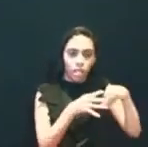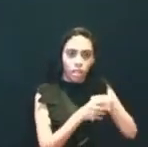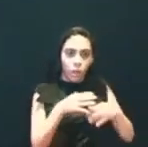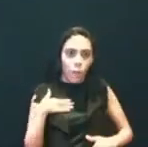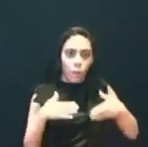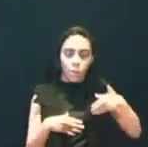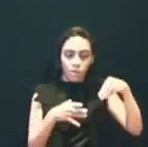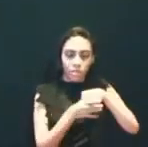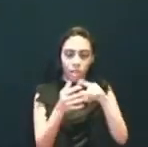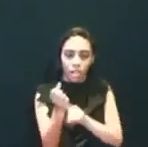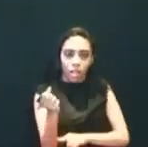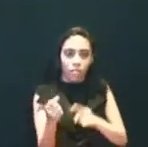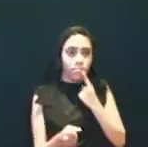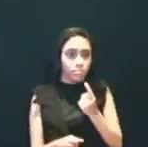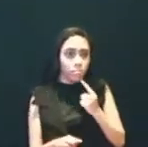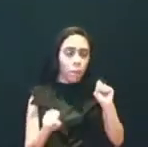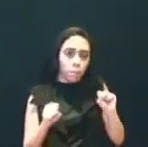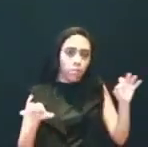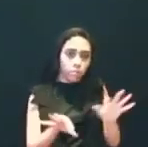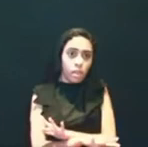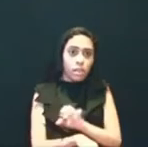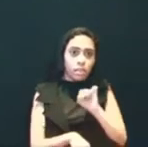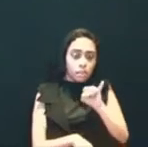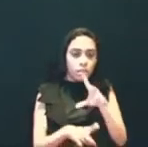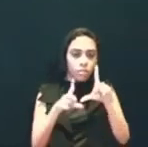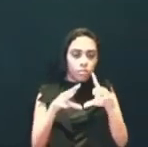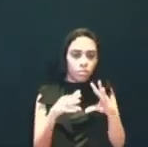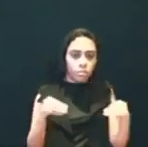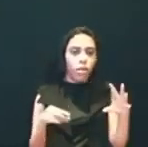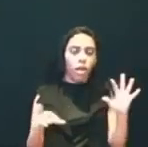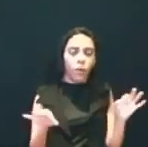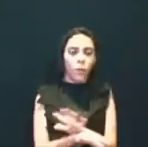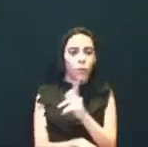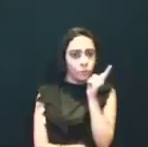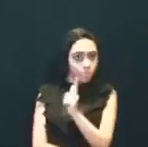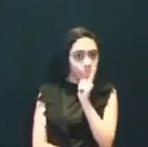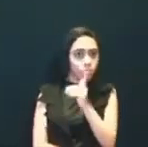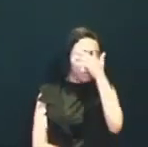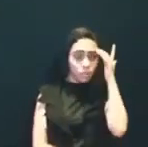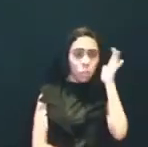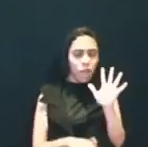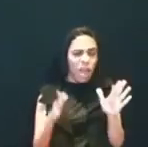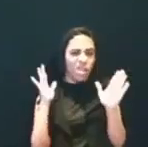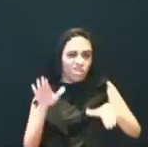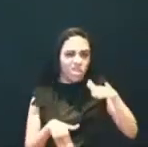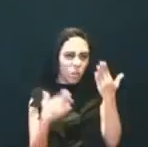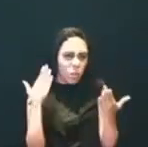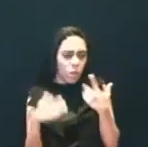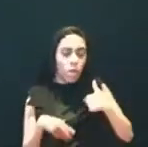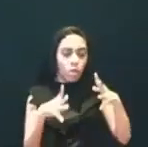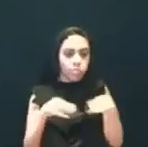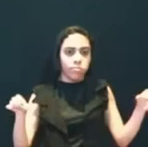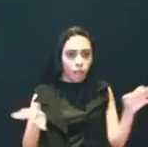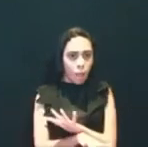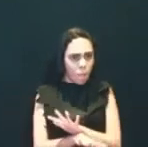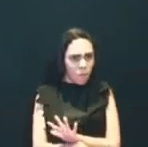no sangue. Através disso, eu digo que o paciente atingiu a remissão completa. Então, é uma dúvida que o paciente às vezes tem, eu estou curado?